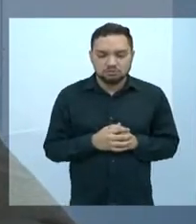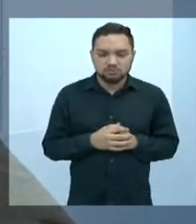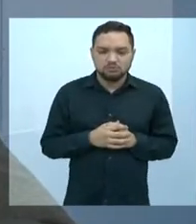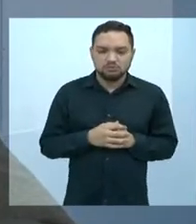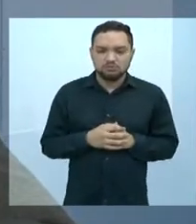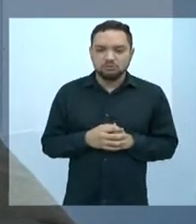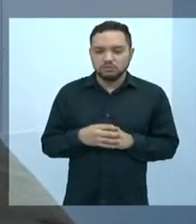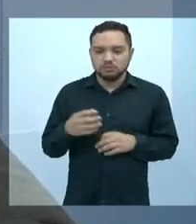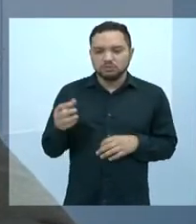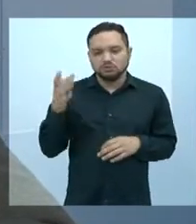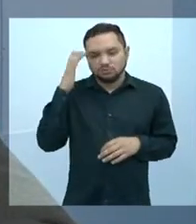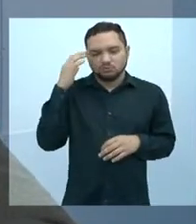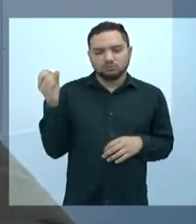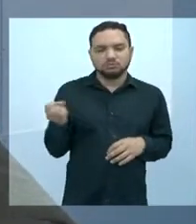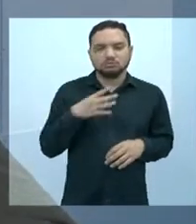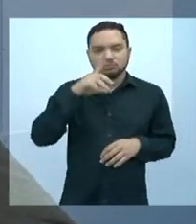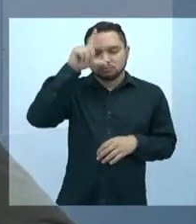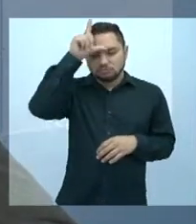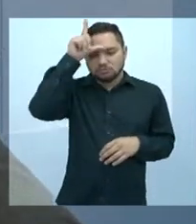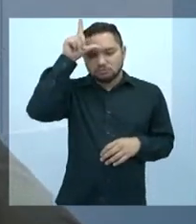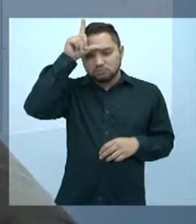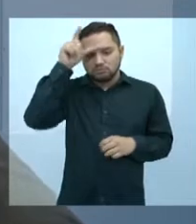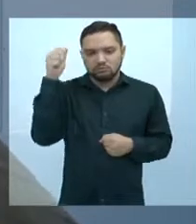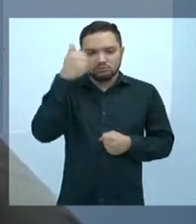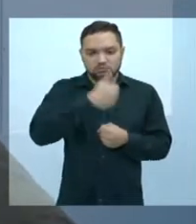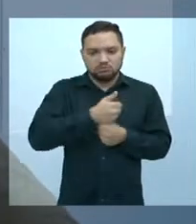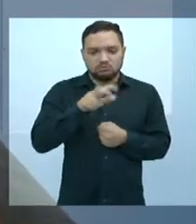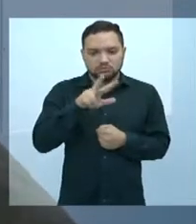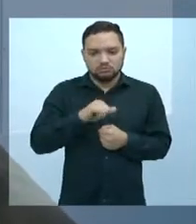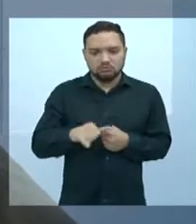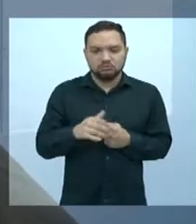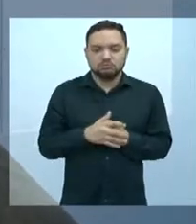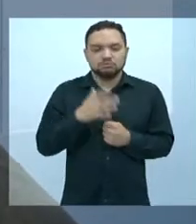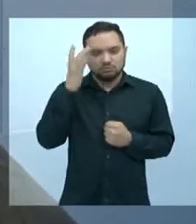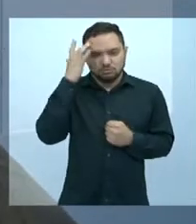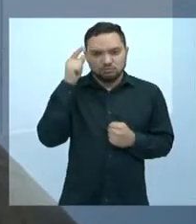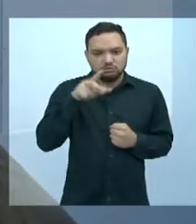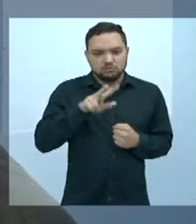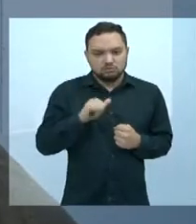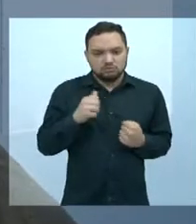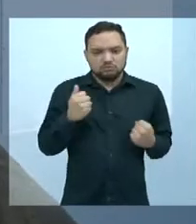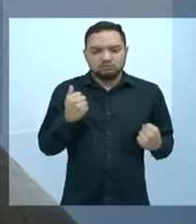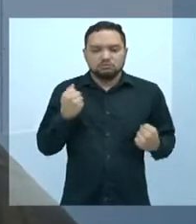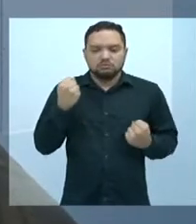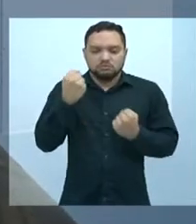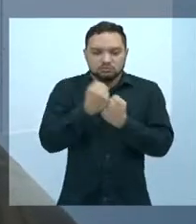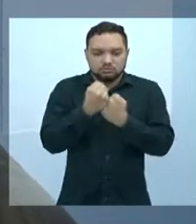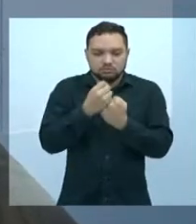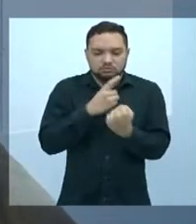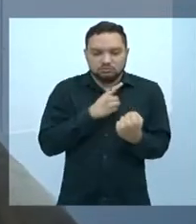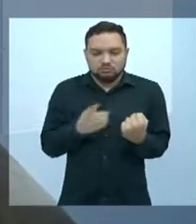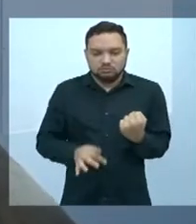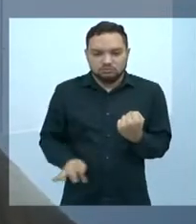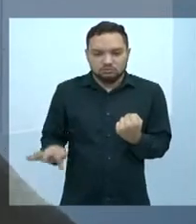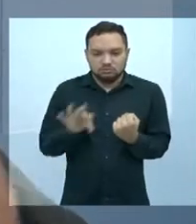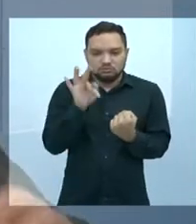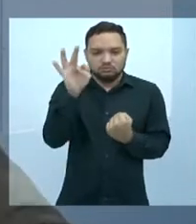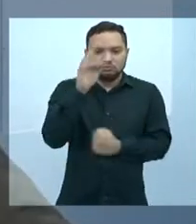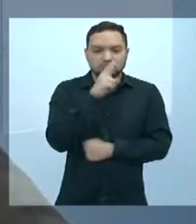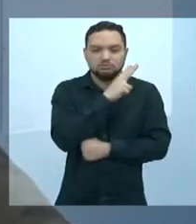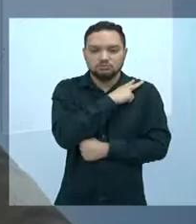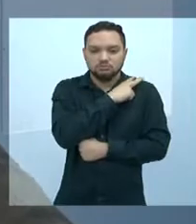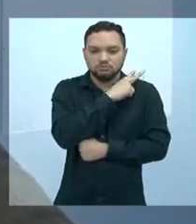novas lideranças. E provavelmente eu acho que é a tendência a apoiar a postulação do deputado federal, Capitão